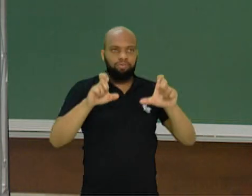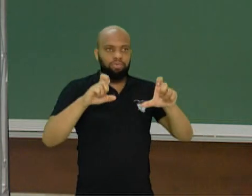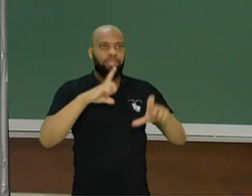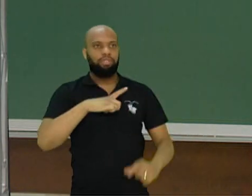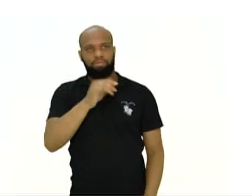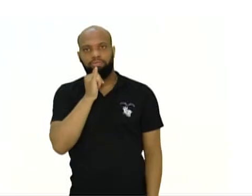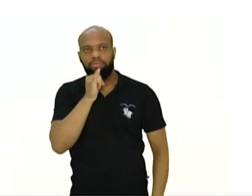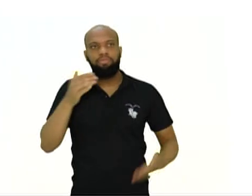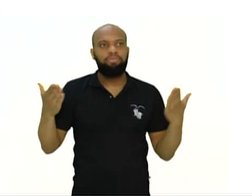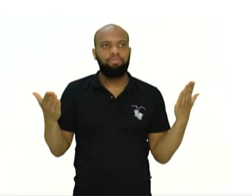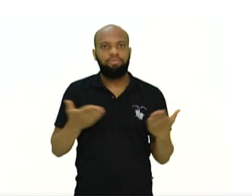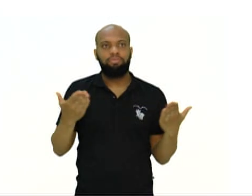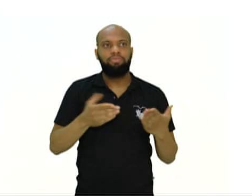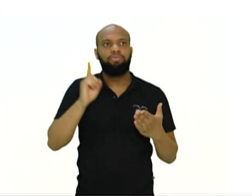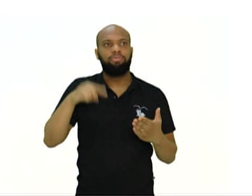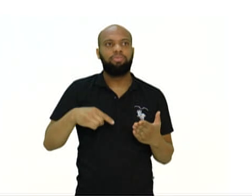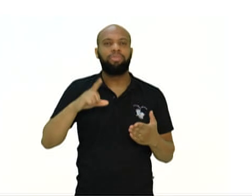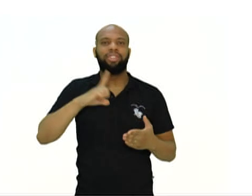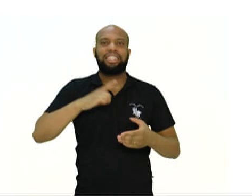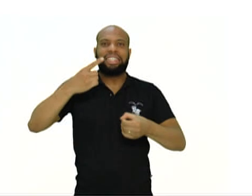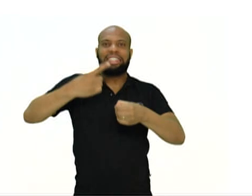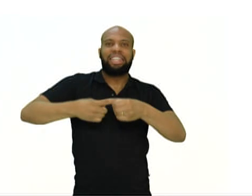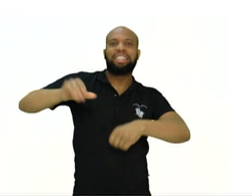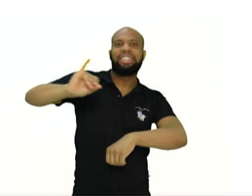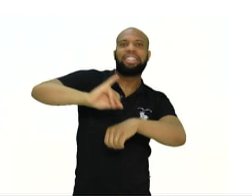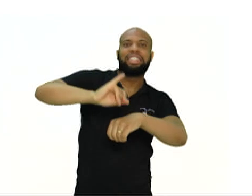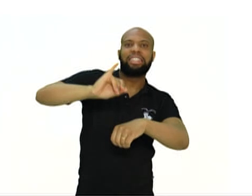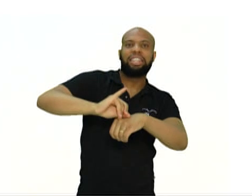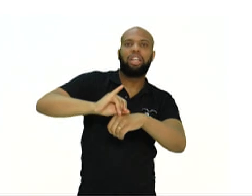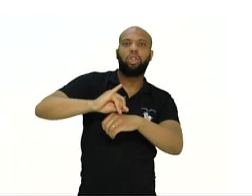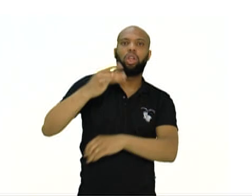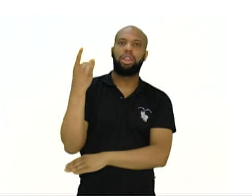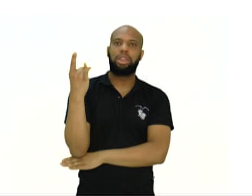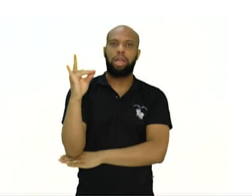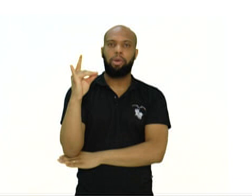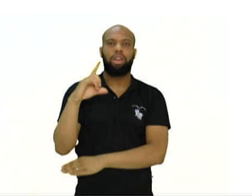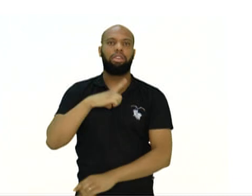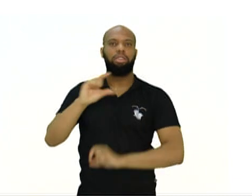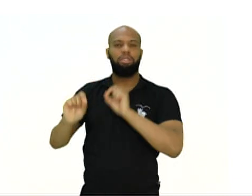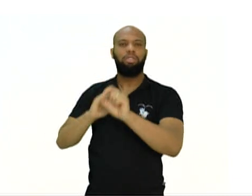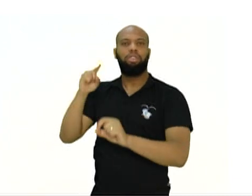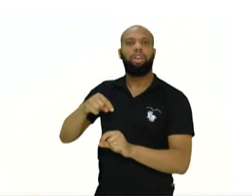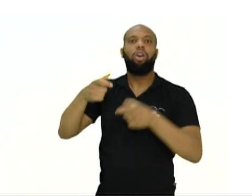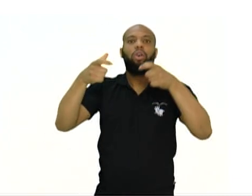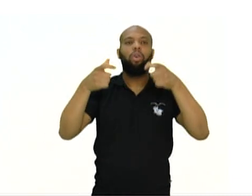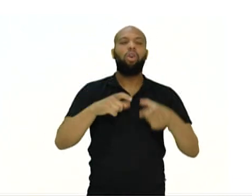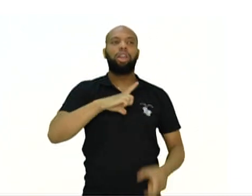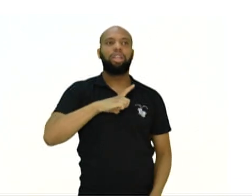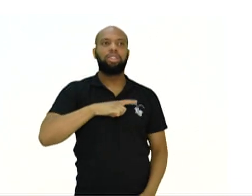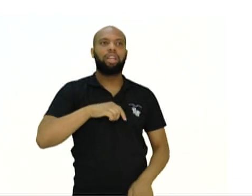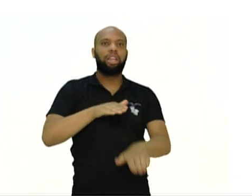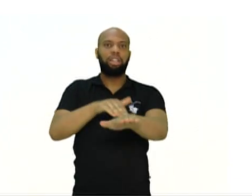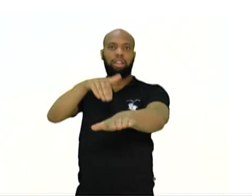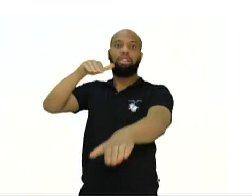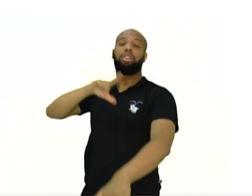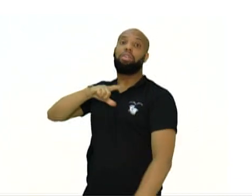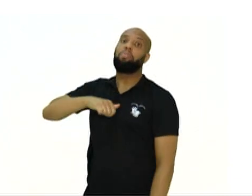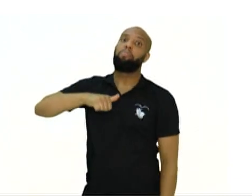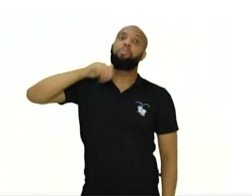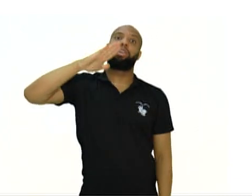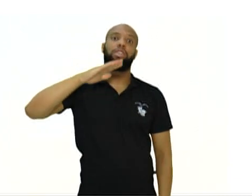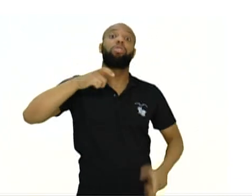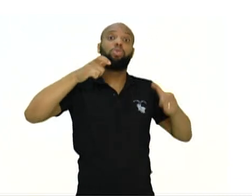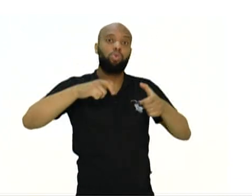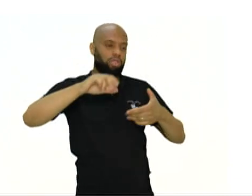tem o exemplo, né, da cidade de Bogotá, na Bolívia, que é a cidade com o trânsito mais caótico da América